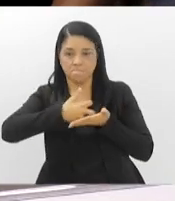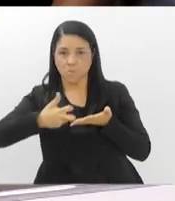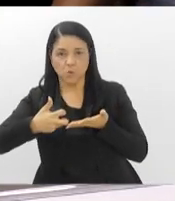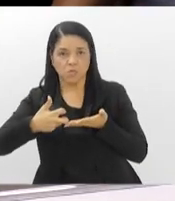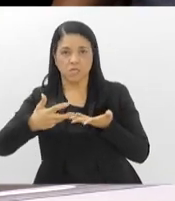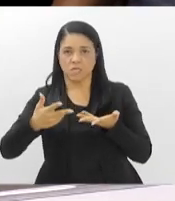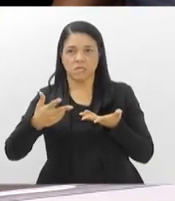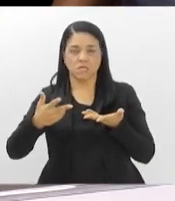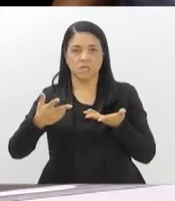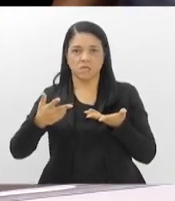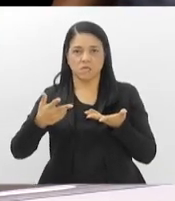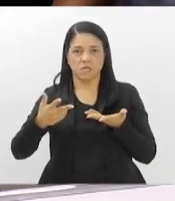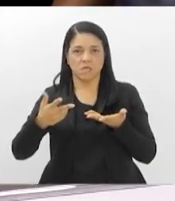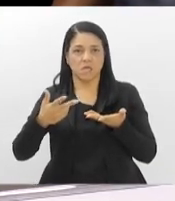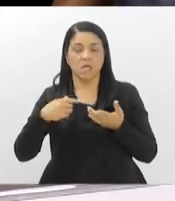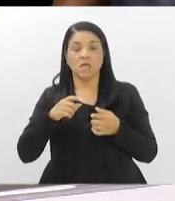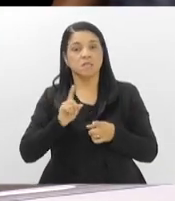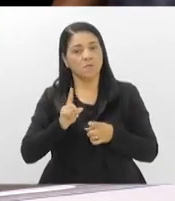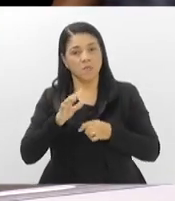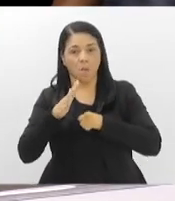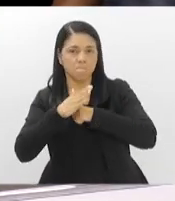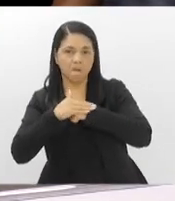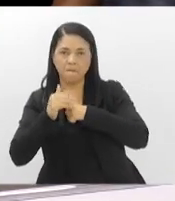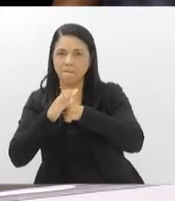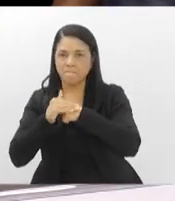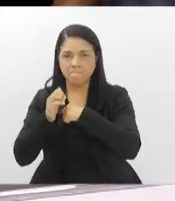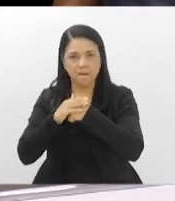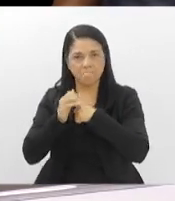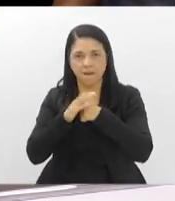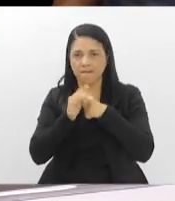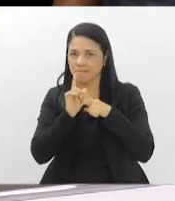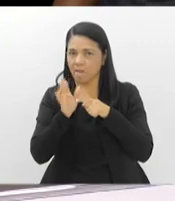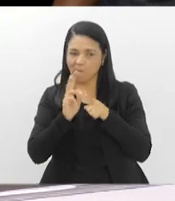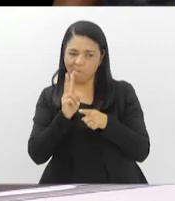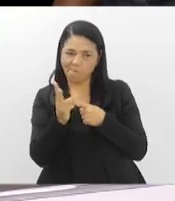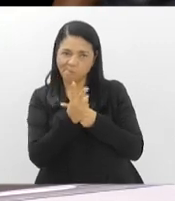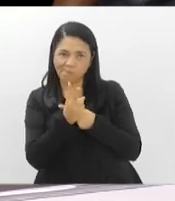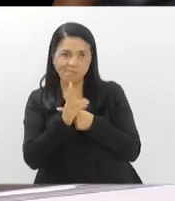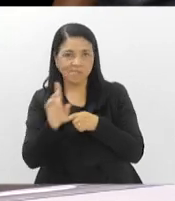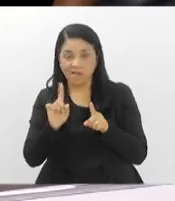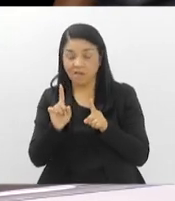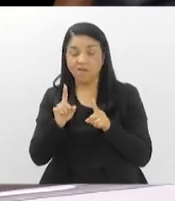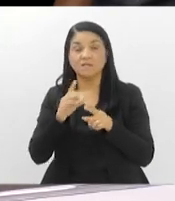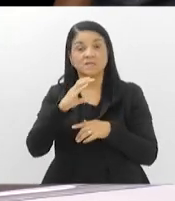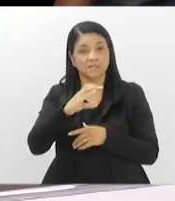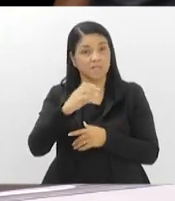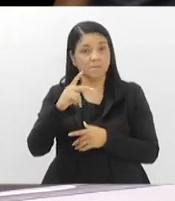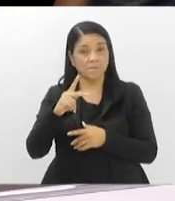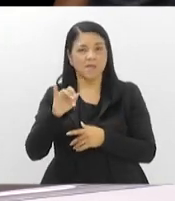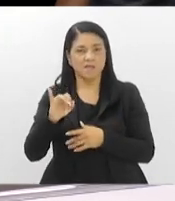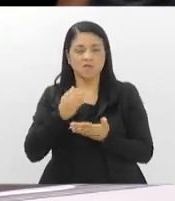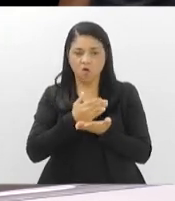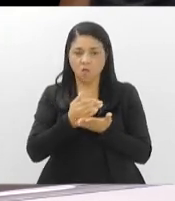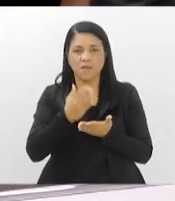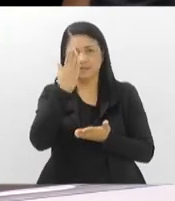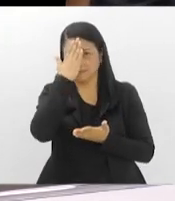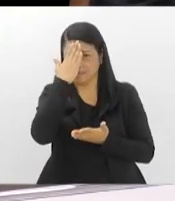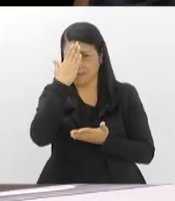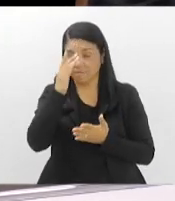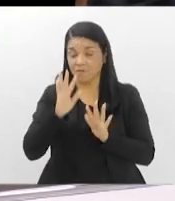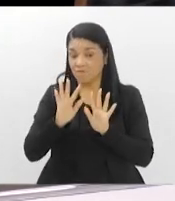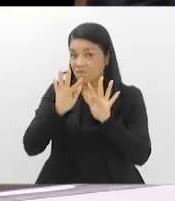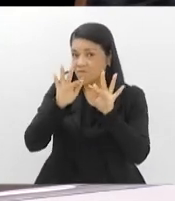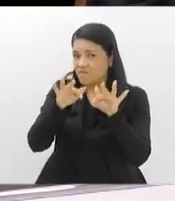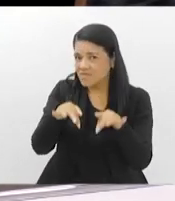também não estamos para passar a mão na cabeça de ninguém e CPI se a gente sabe como começa Mas a gente nunca sabe